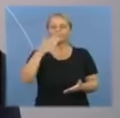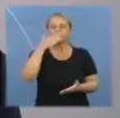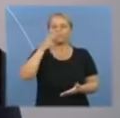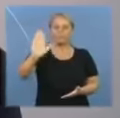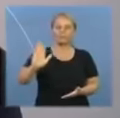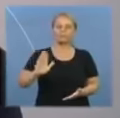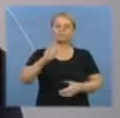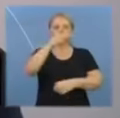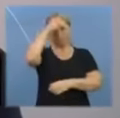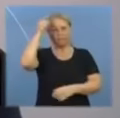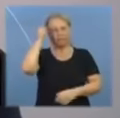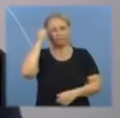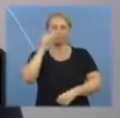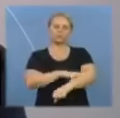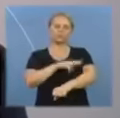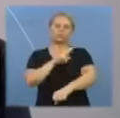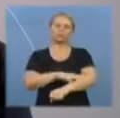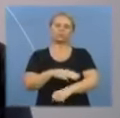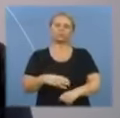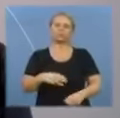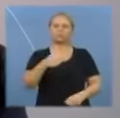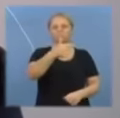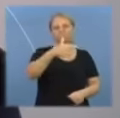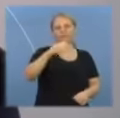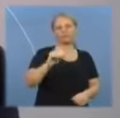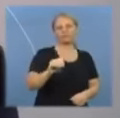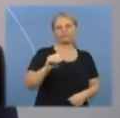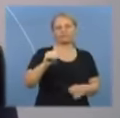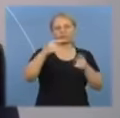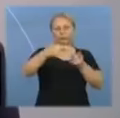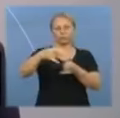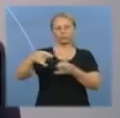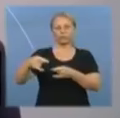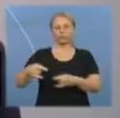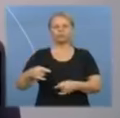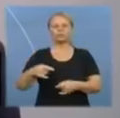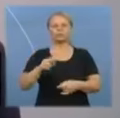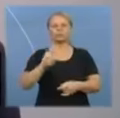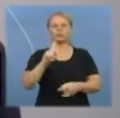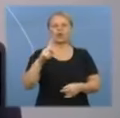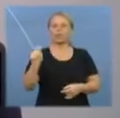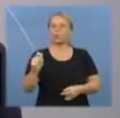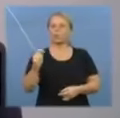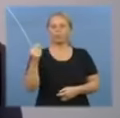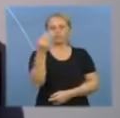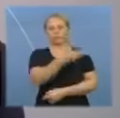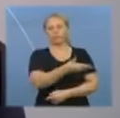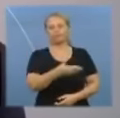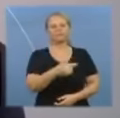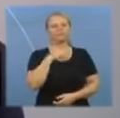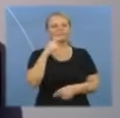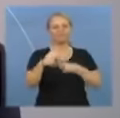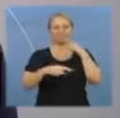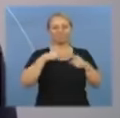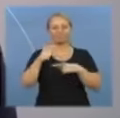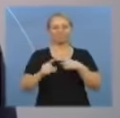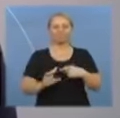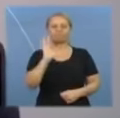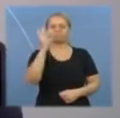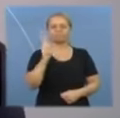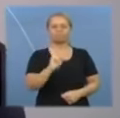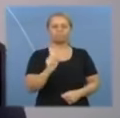pela Prefeitura Municipal de Mossoró, 20 leitos de enfermaria na UPA do bairro Belo Horizonte, infelizmente isso ainda não é realidade,